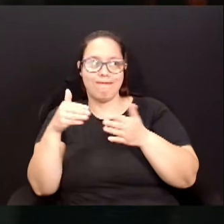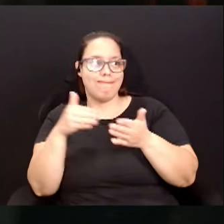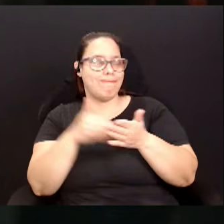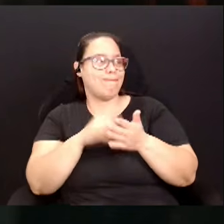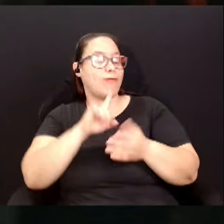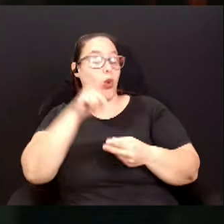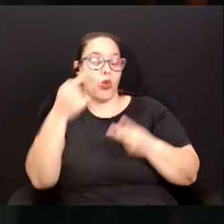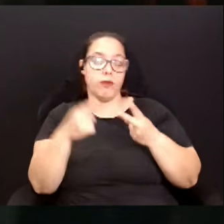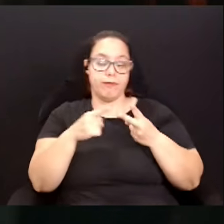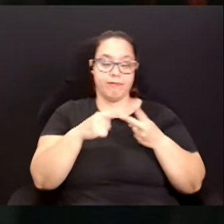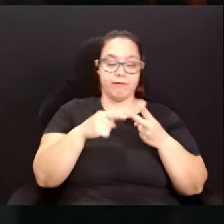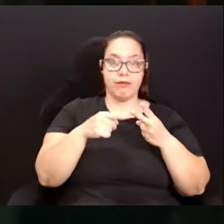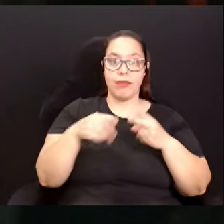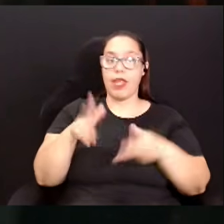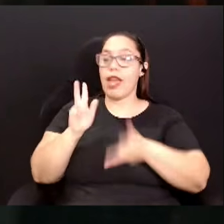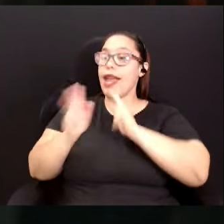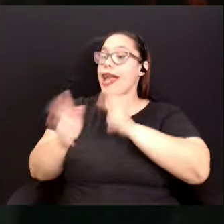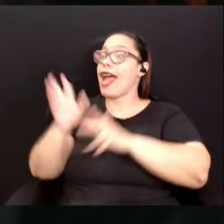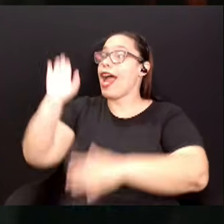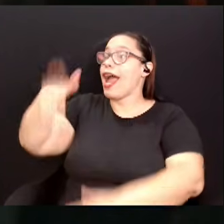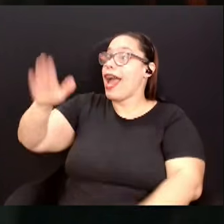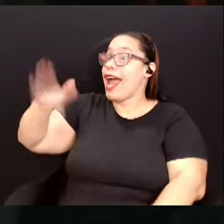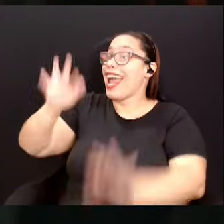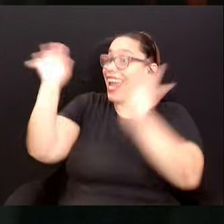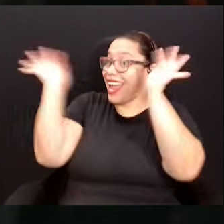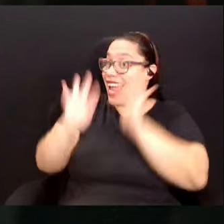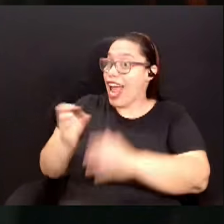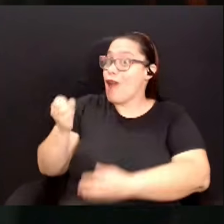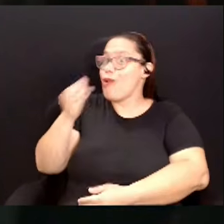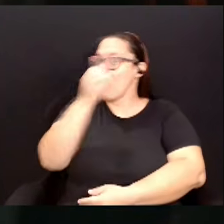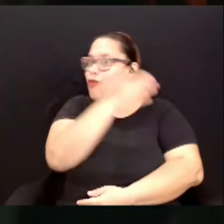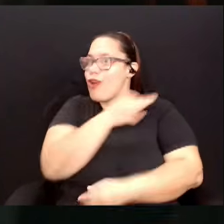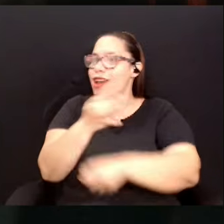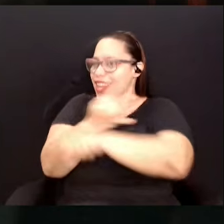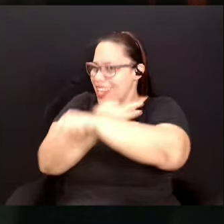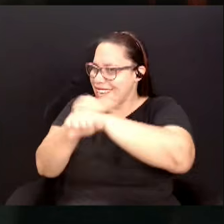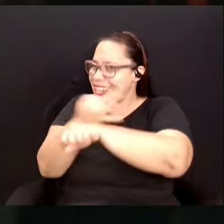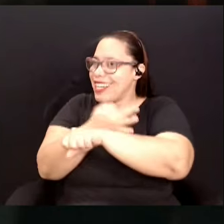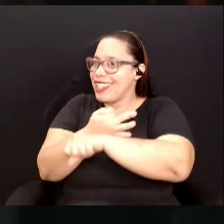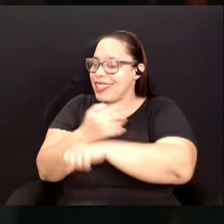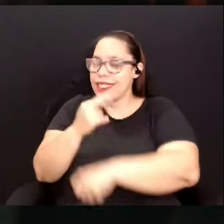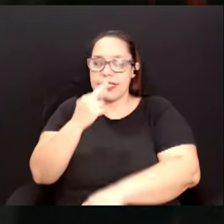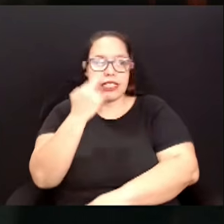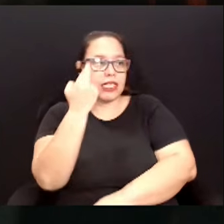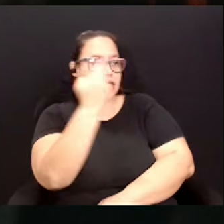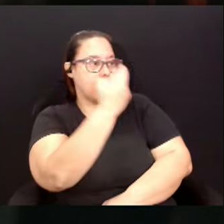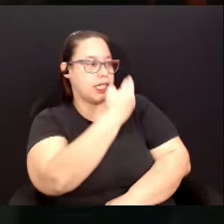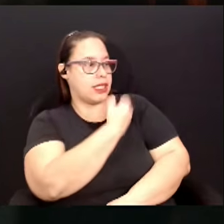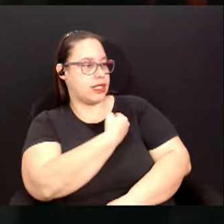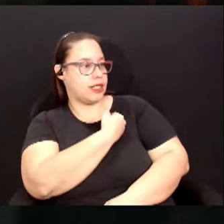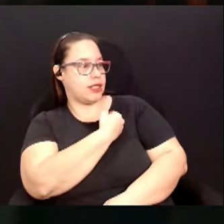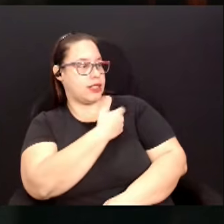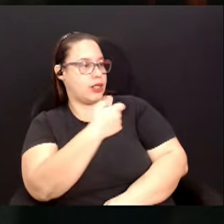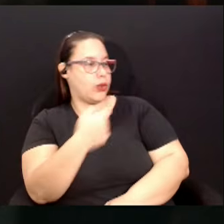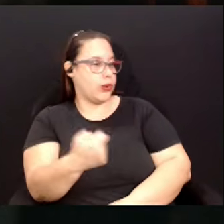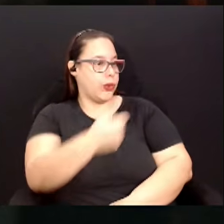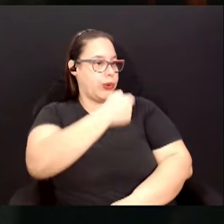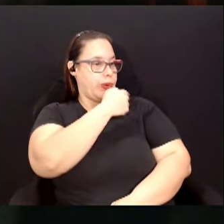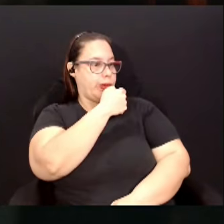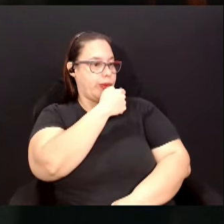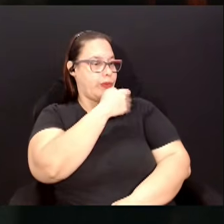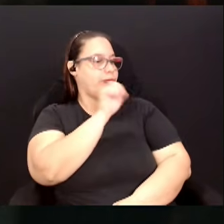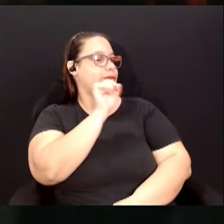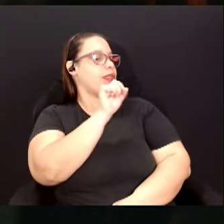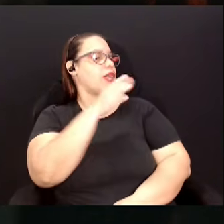ó, ai, feliz, né? Vou viajar nessas férias, né? Aí a pessoa assume o microfone e fala assim: eu fui para